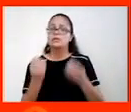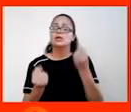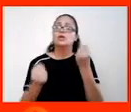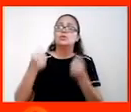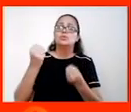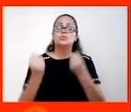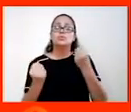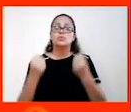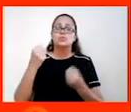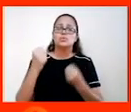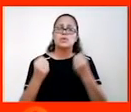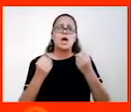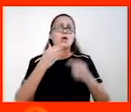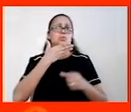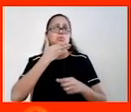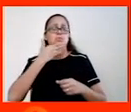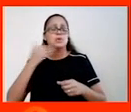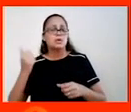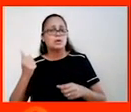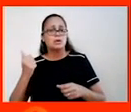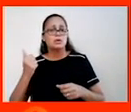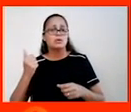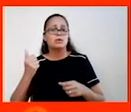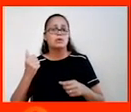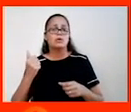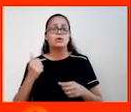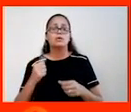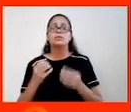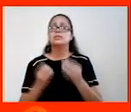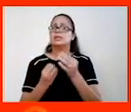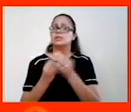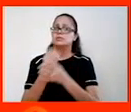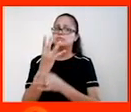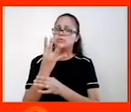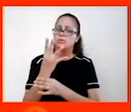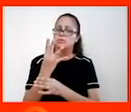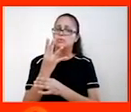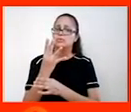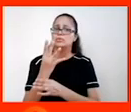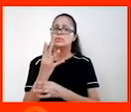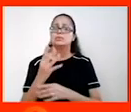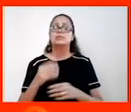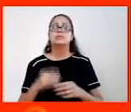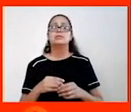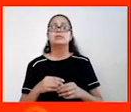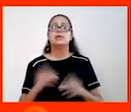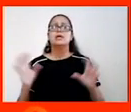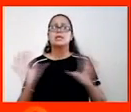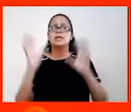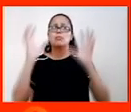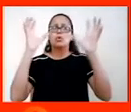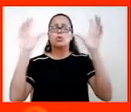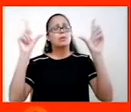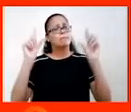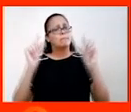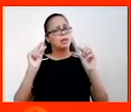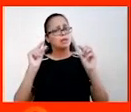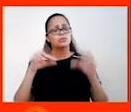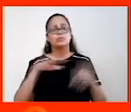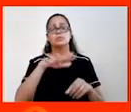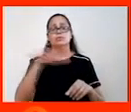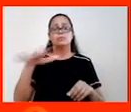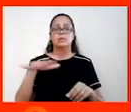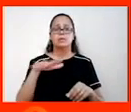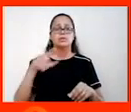carros mais eficientes e das fontes alternativas de combustíveis também que poluem menos o meio ambiente.